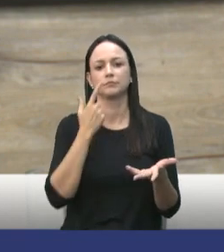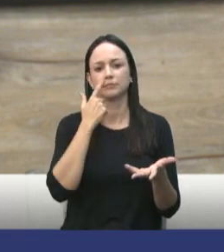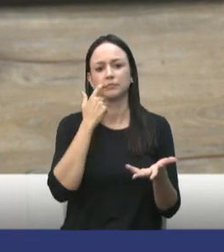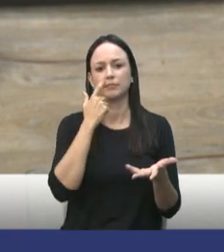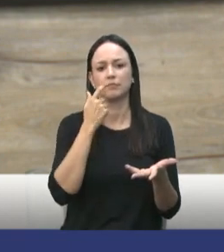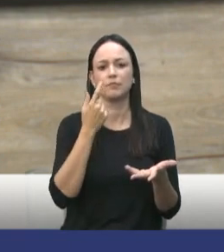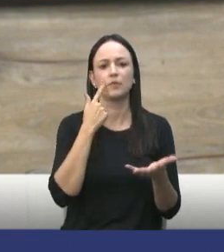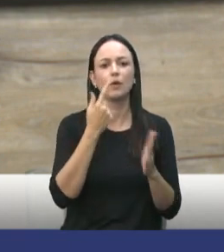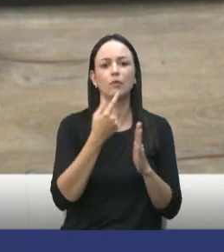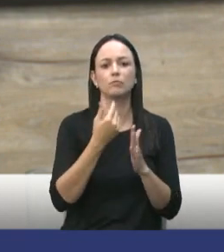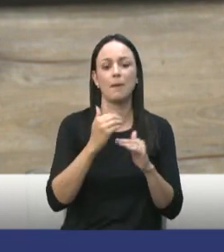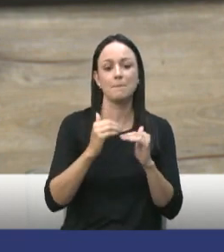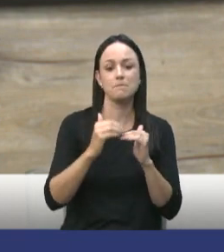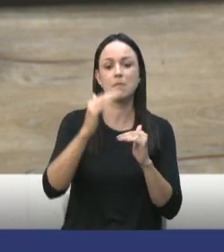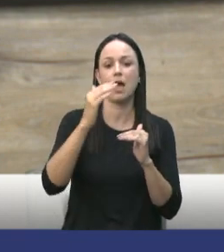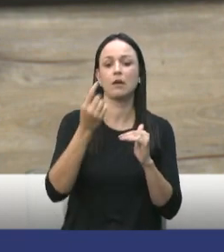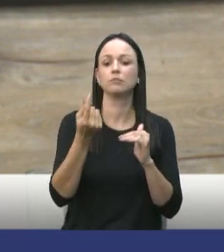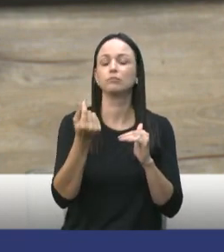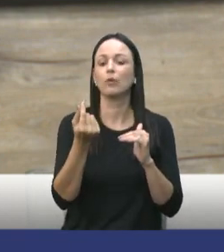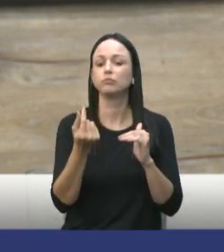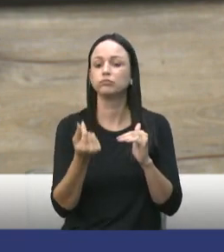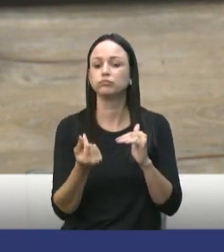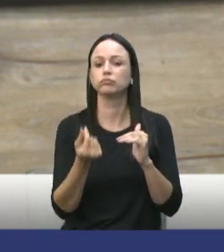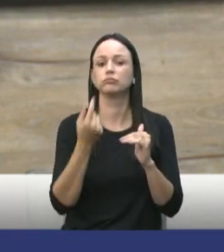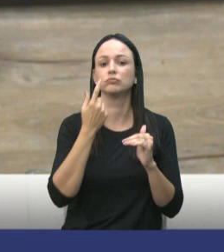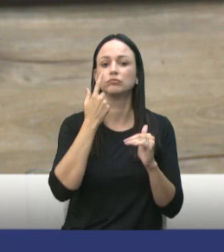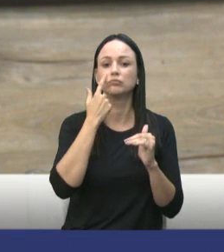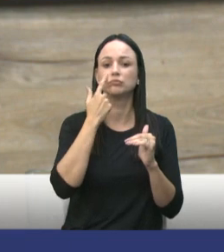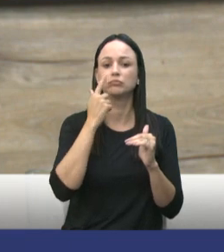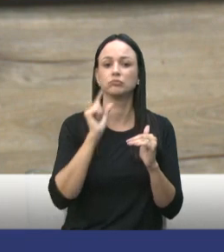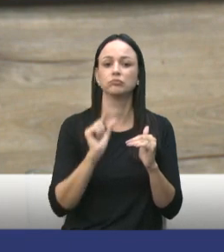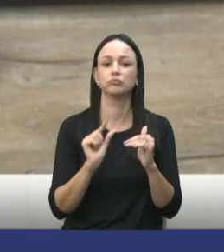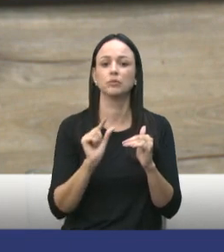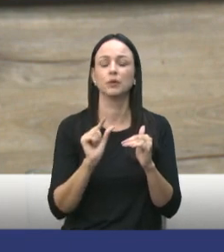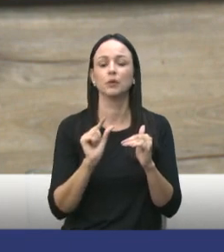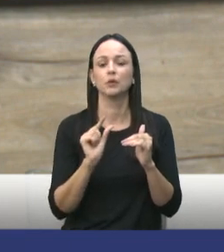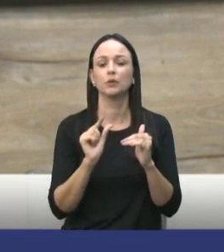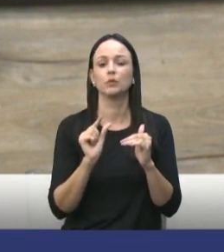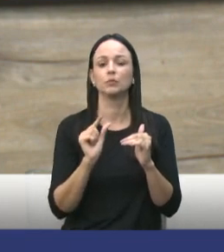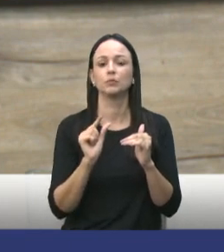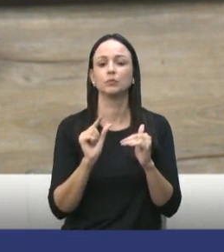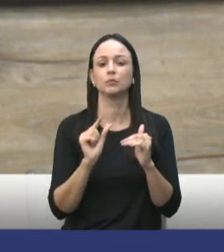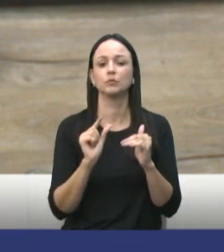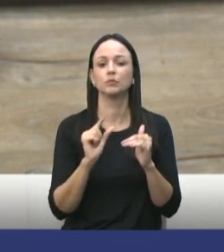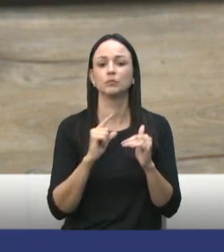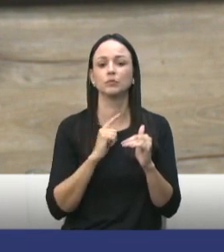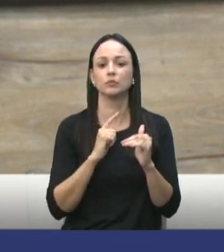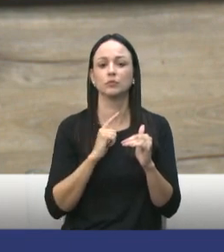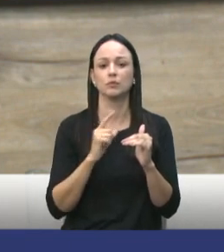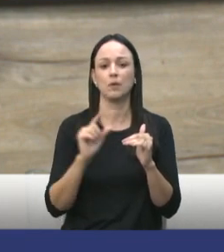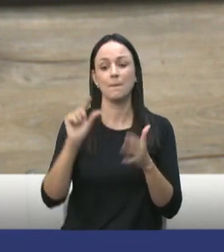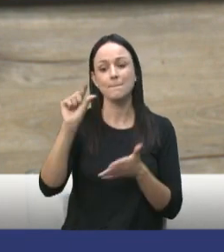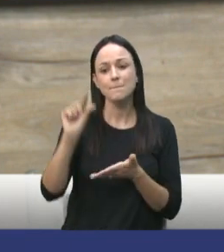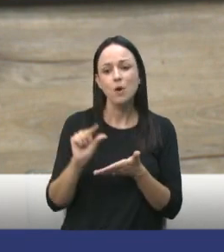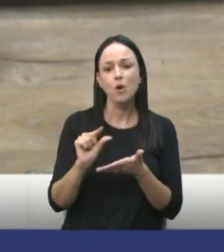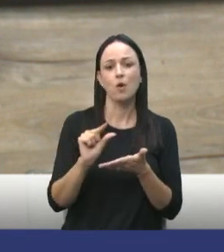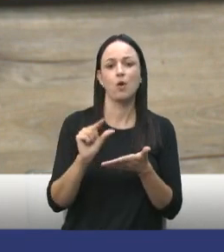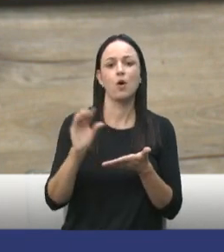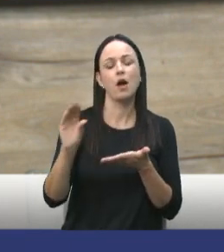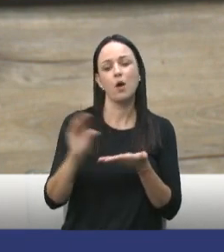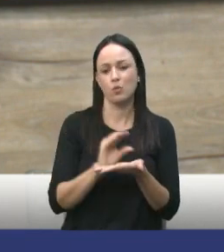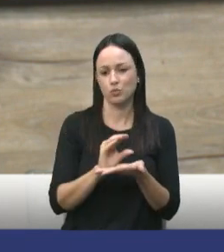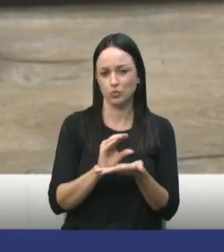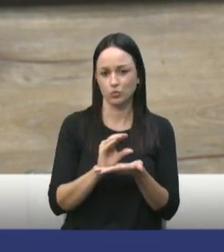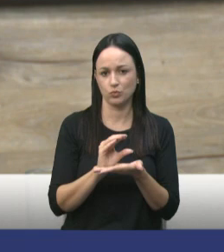excesso orçamentário que nós temos, em detrimento da pouca disponibilidade de recursos que temos. Então, aí a gente